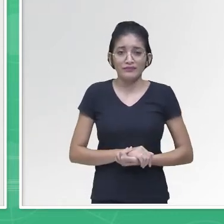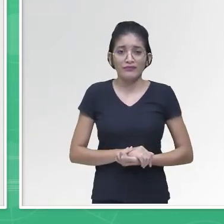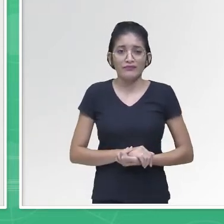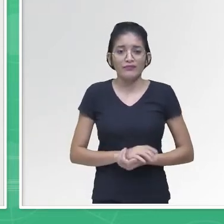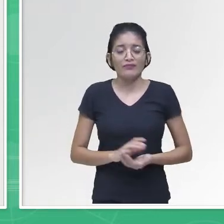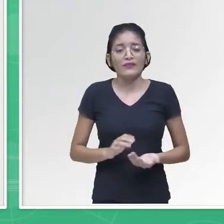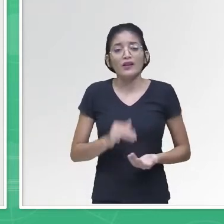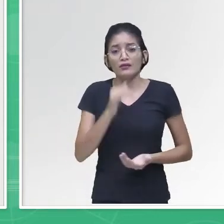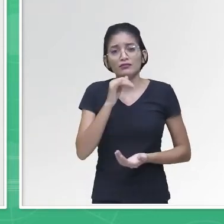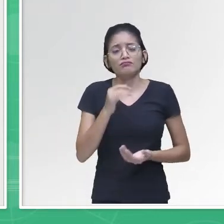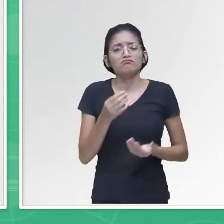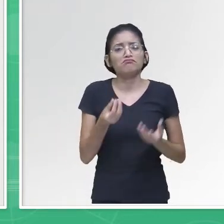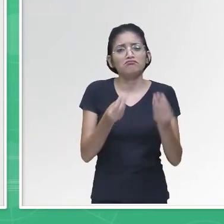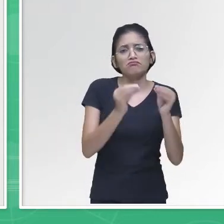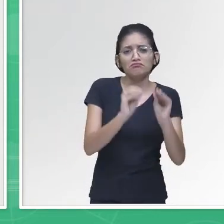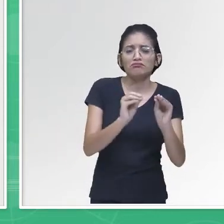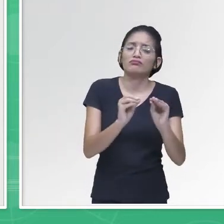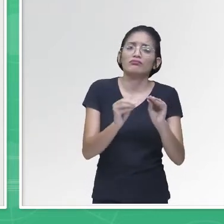aqui algumas